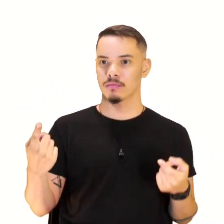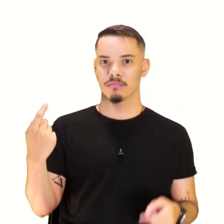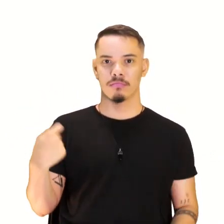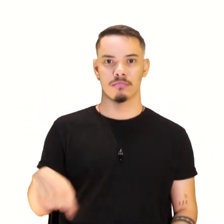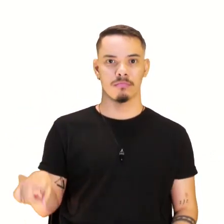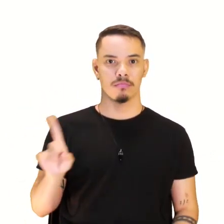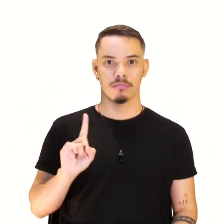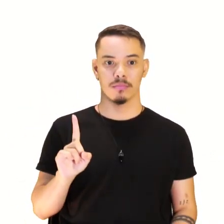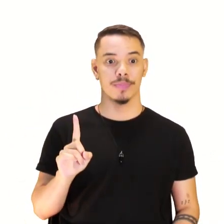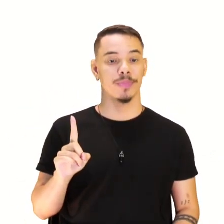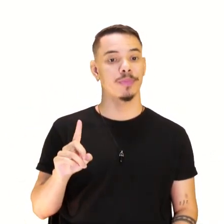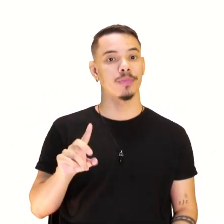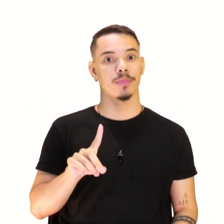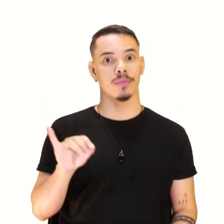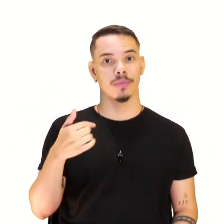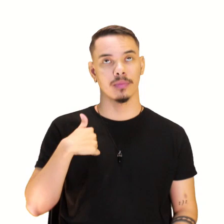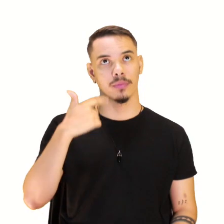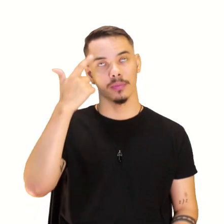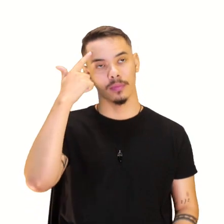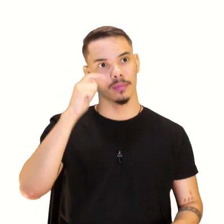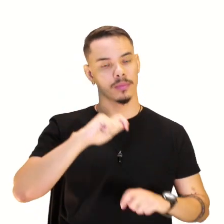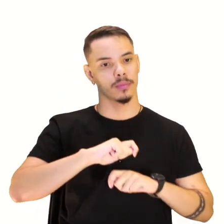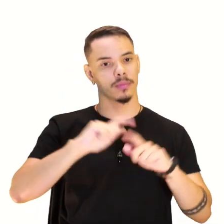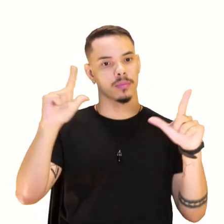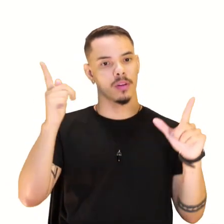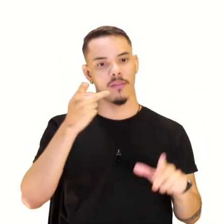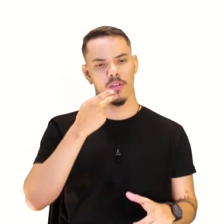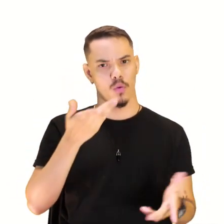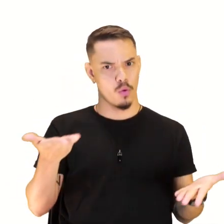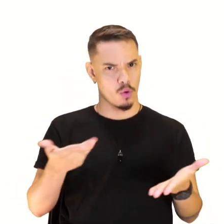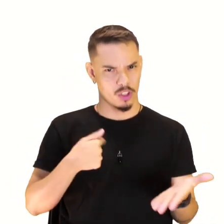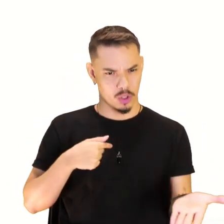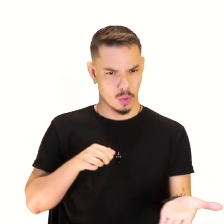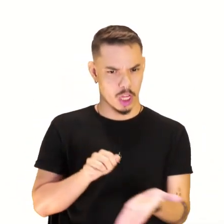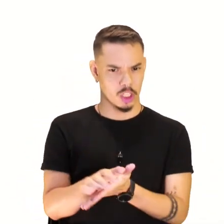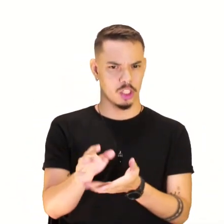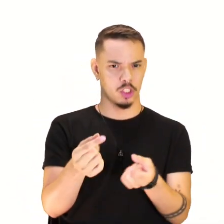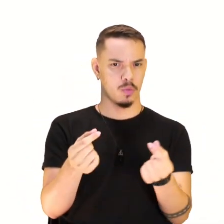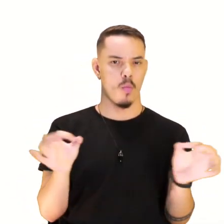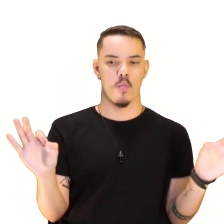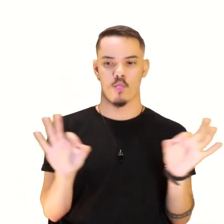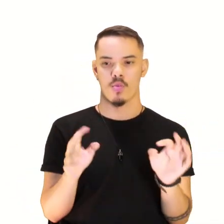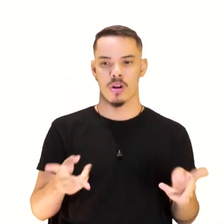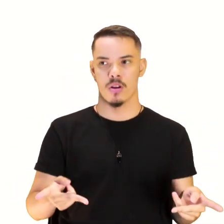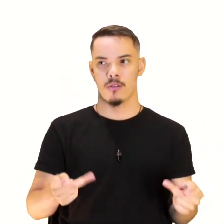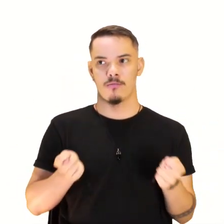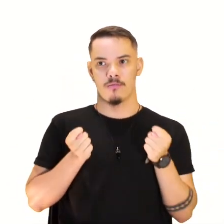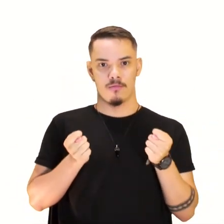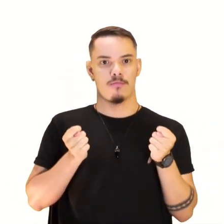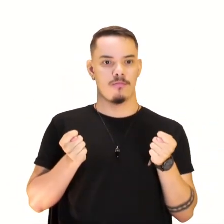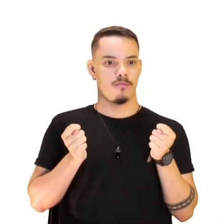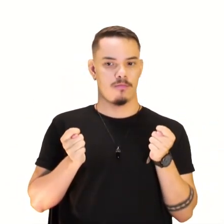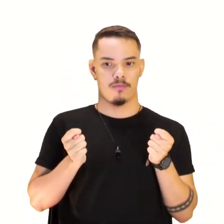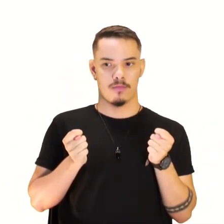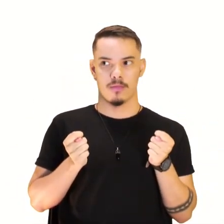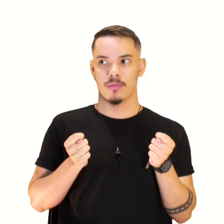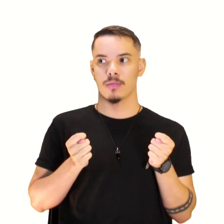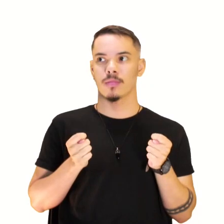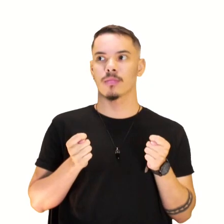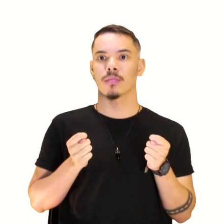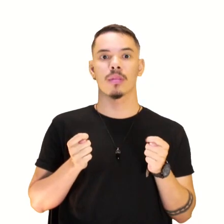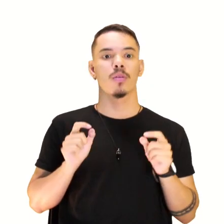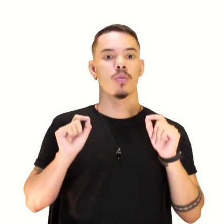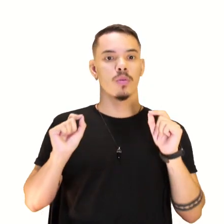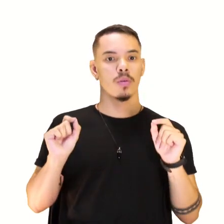Então, um dia, ele acordou e falou assim, hoje não vou gastar dinheiro, vou economizar. E aí, olha só o